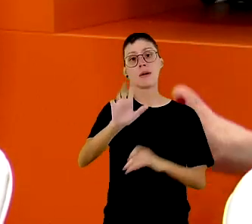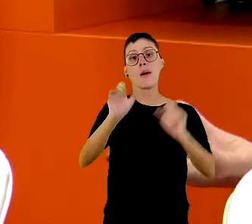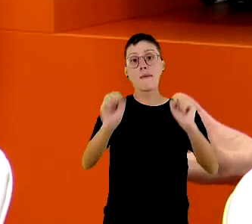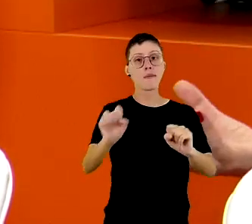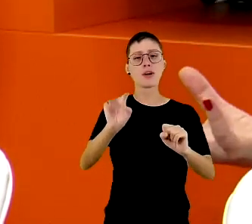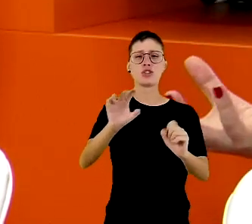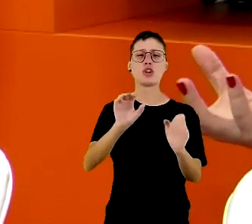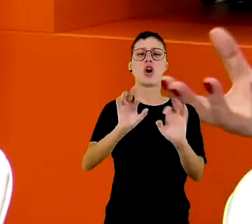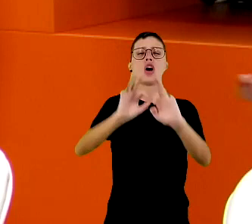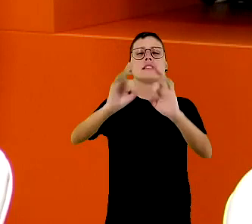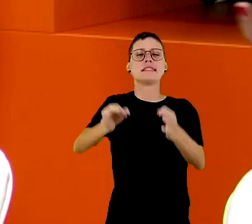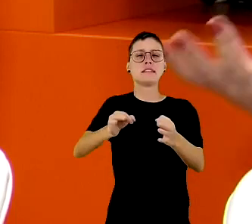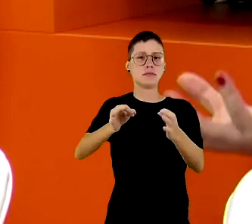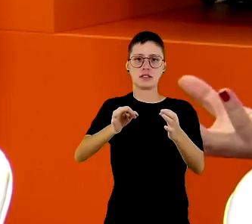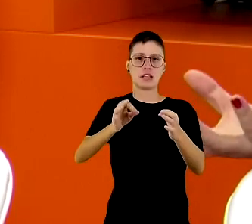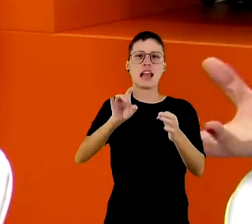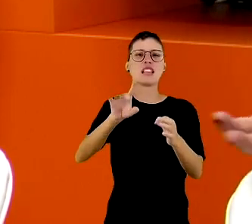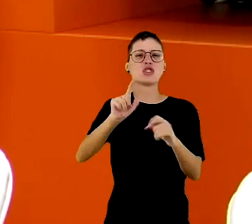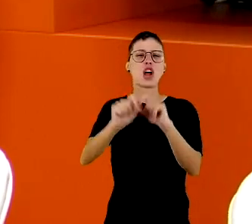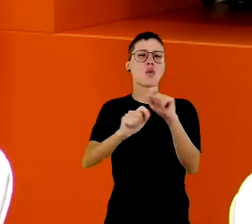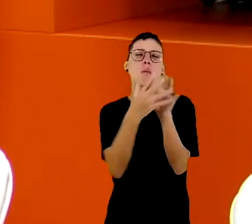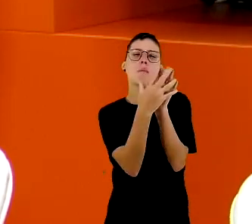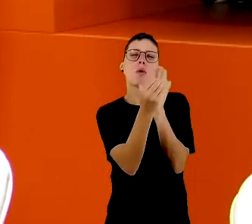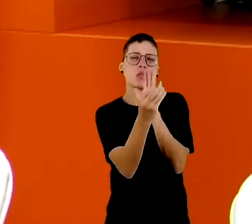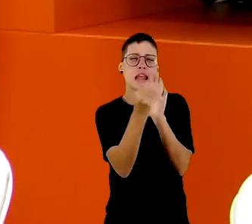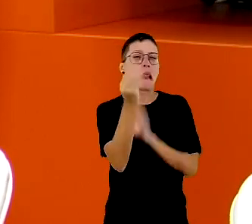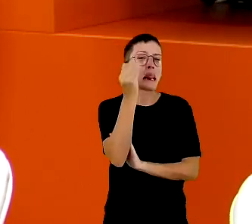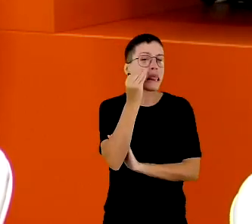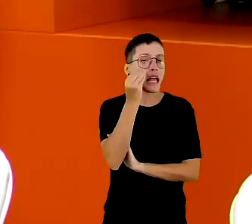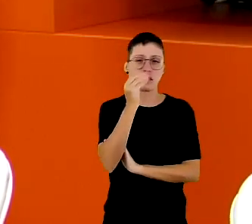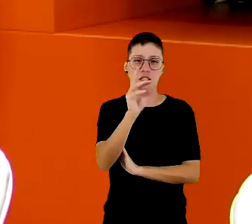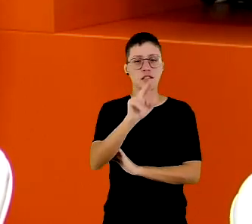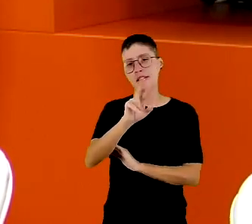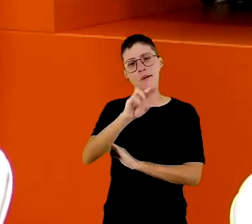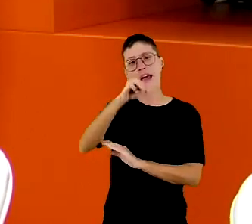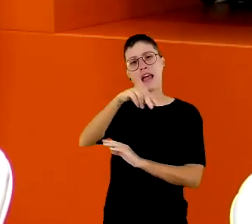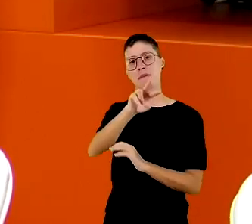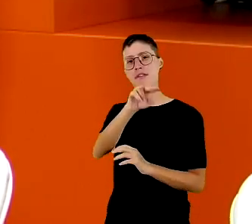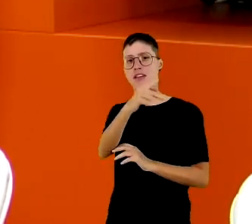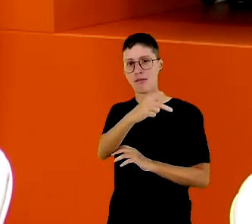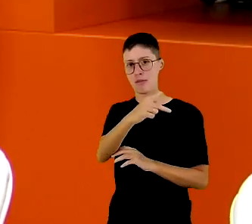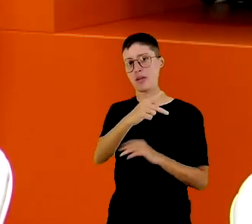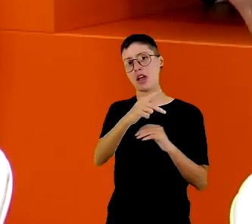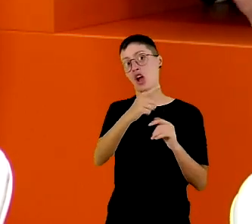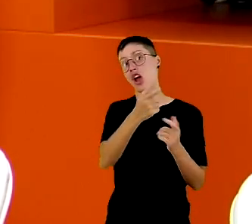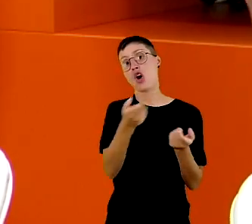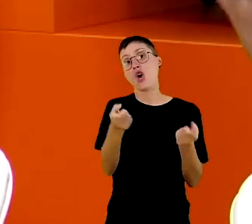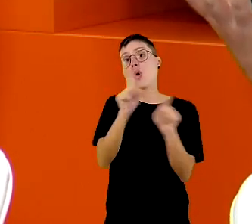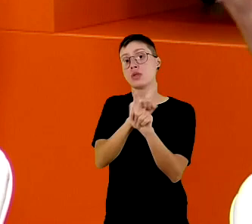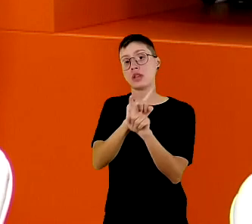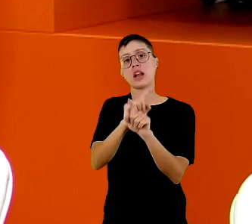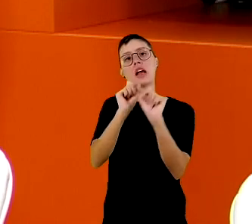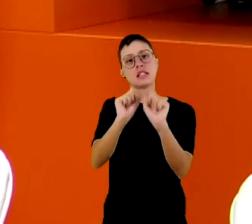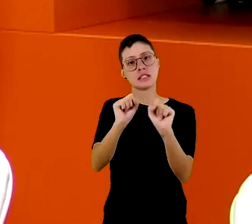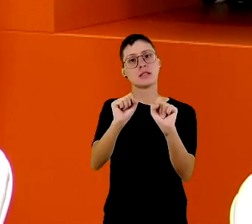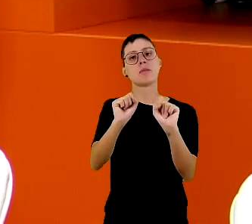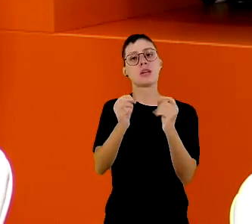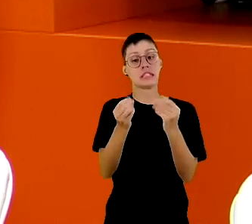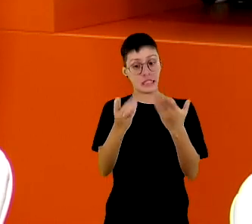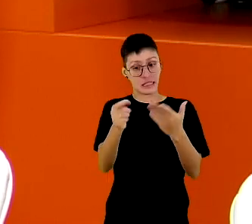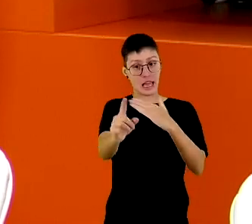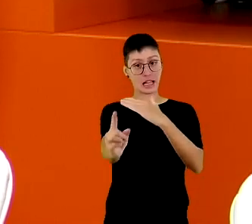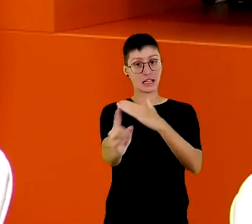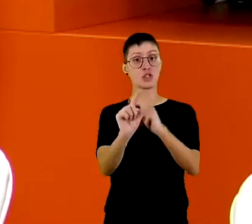no MVP. Né? Muito pelo contrário. Eu estou querendo dizer que a gente precisa dar para o cliente aquilo que